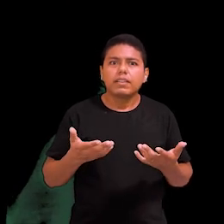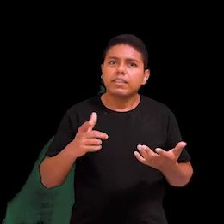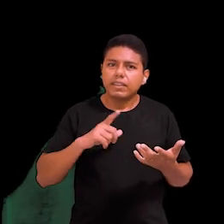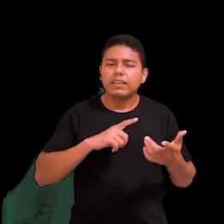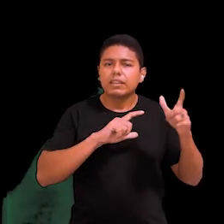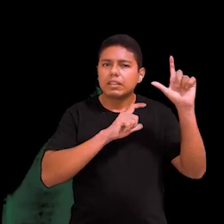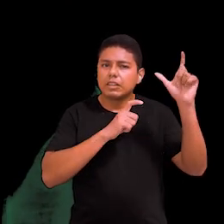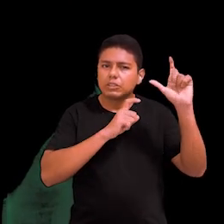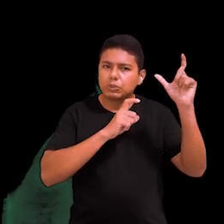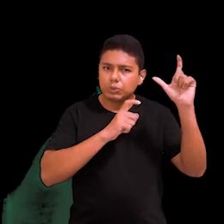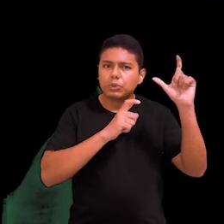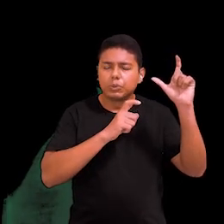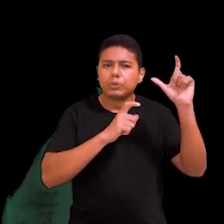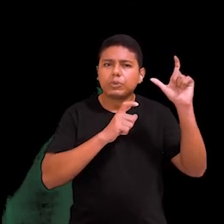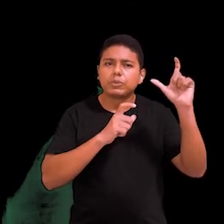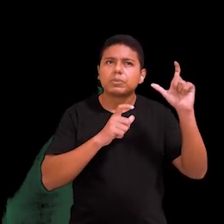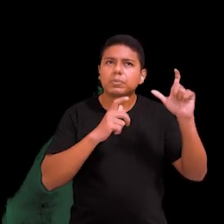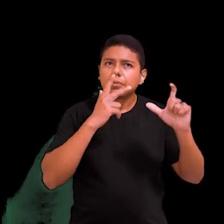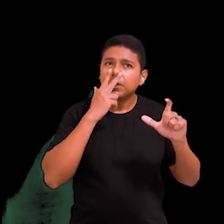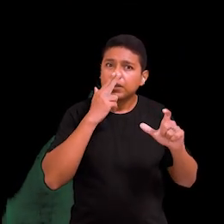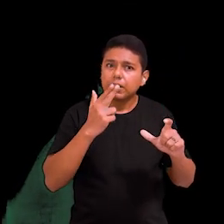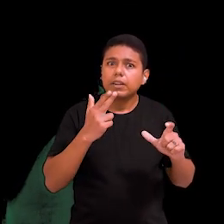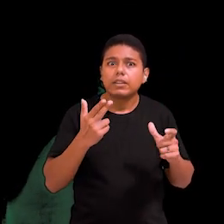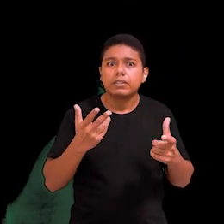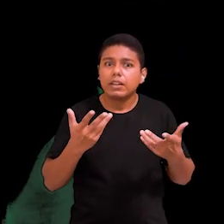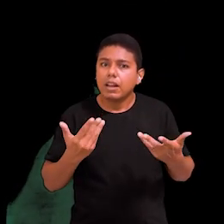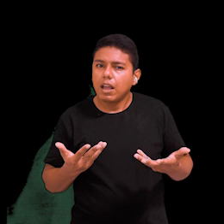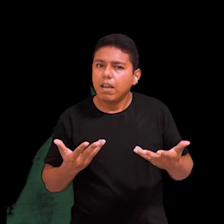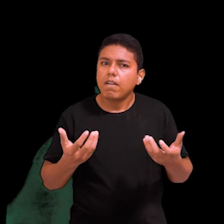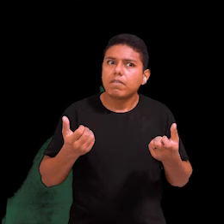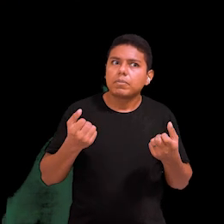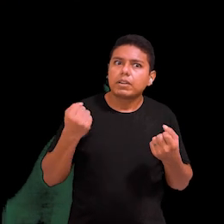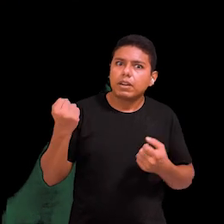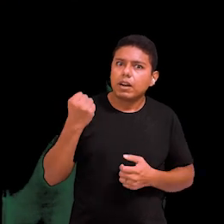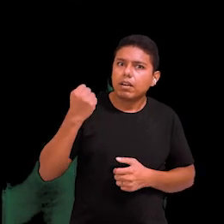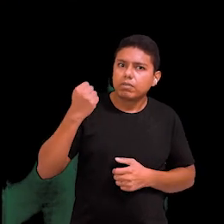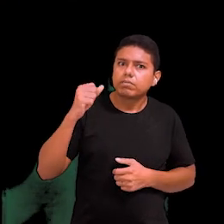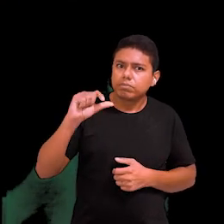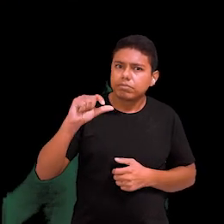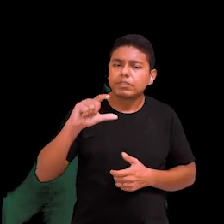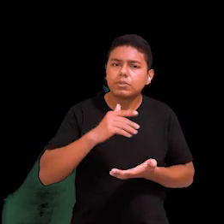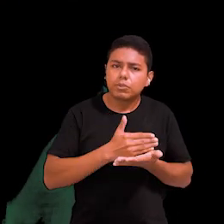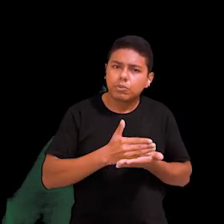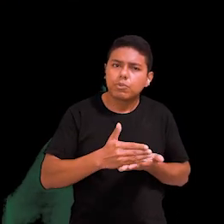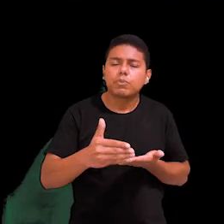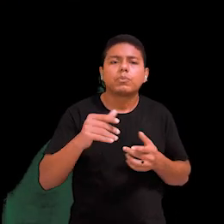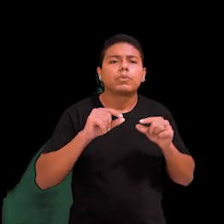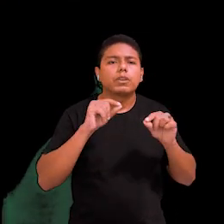pós-parto, esse já é um transtorno psíquico moderado a severo, que tem um início